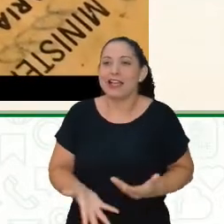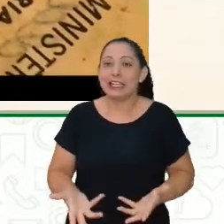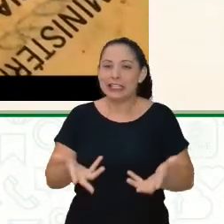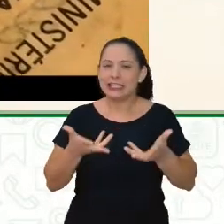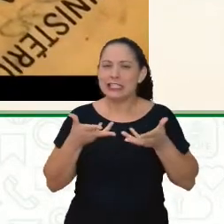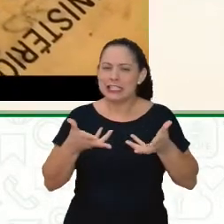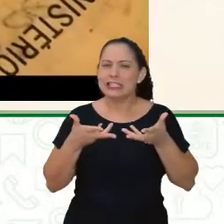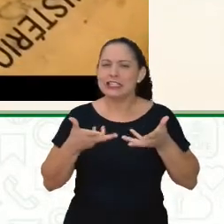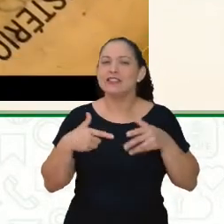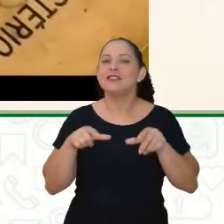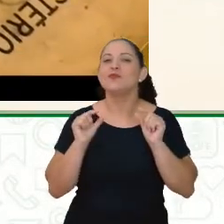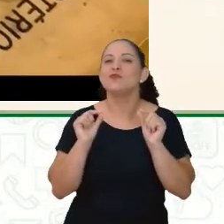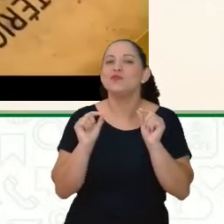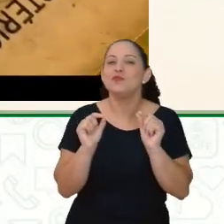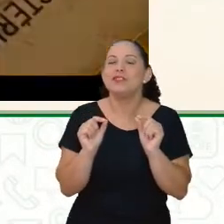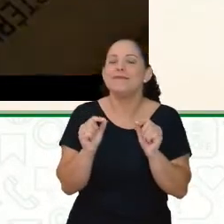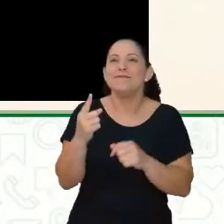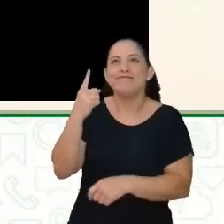ser.